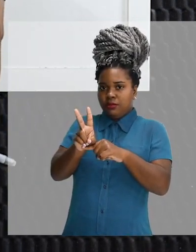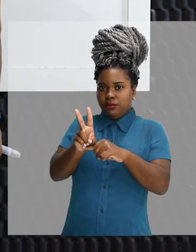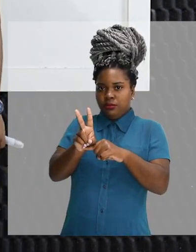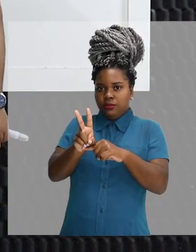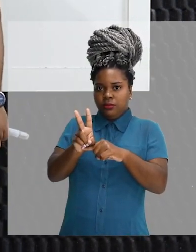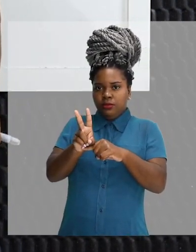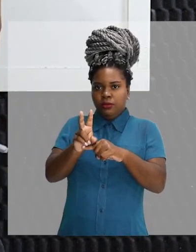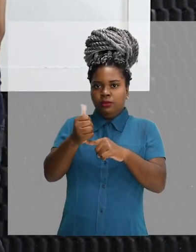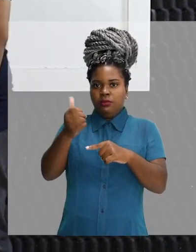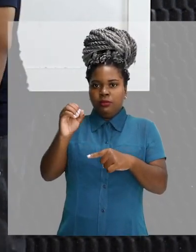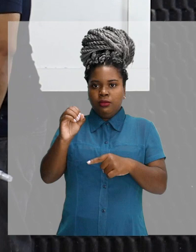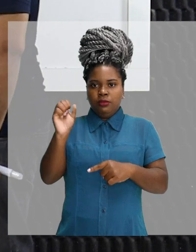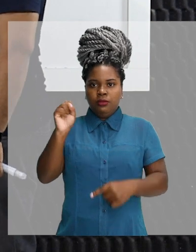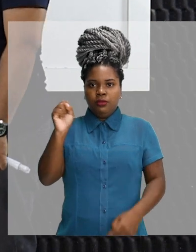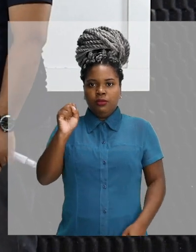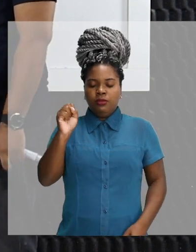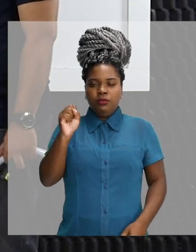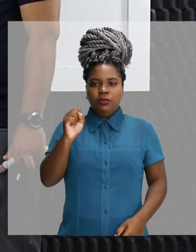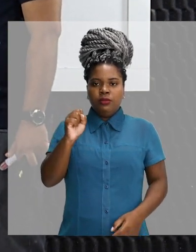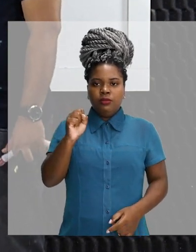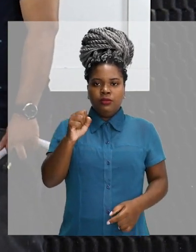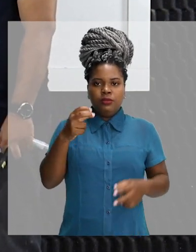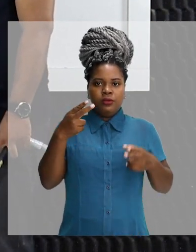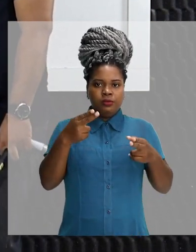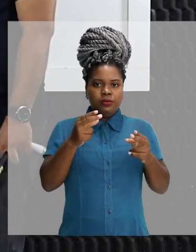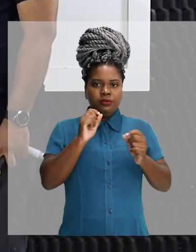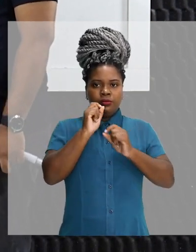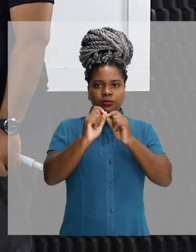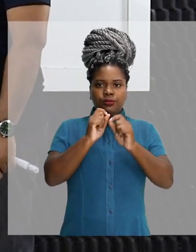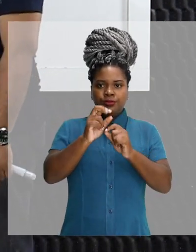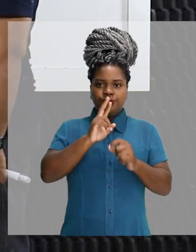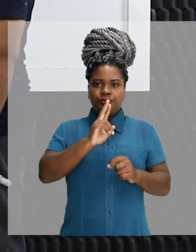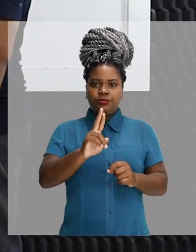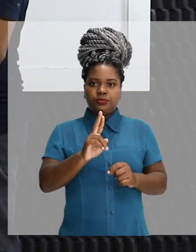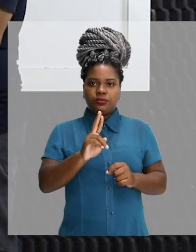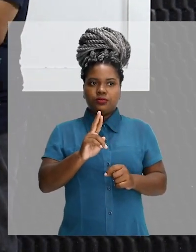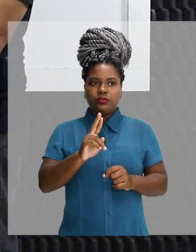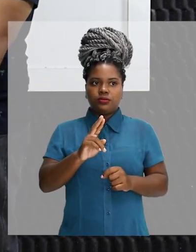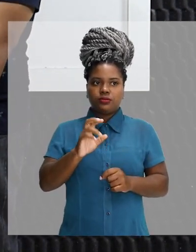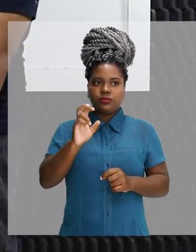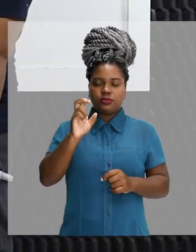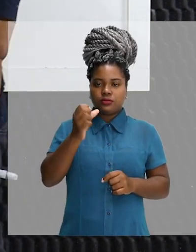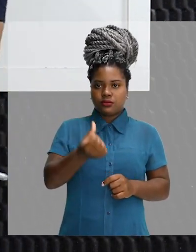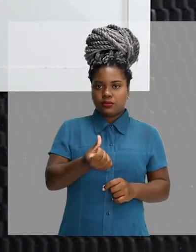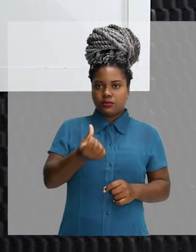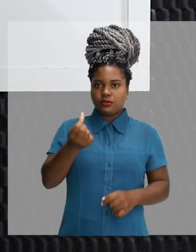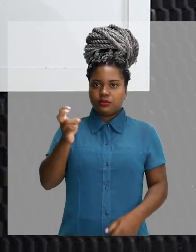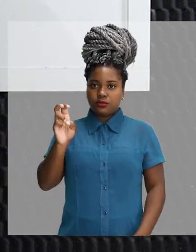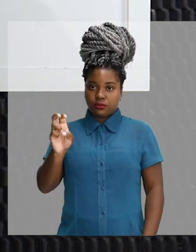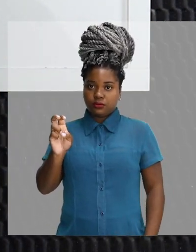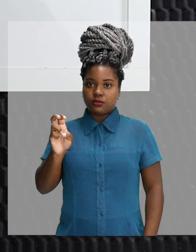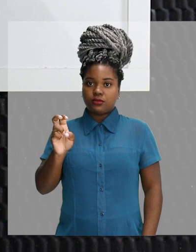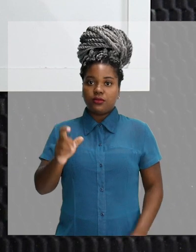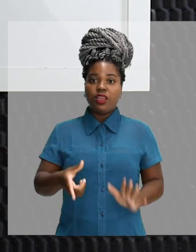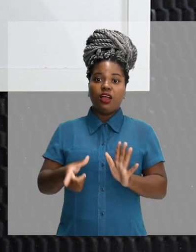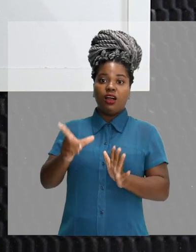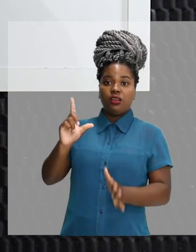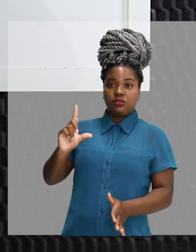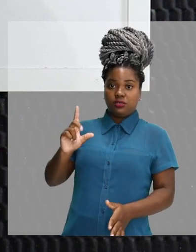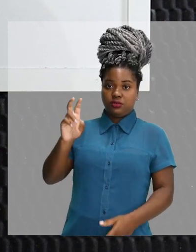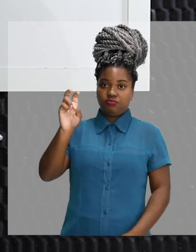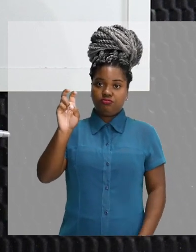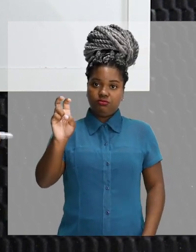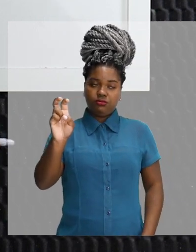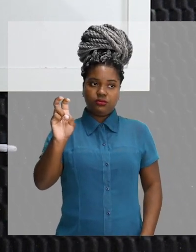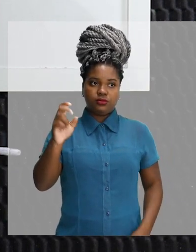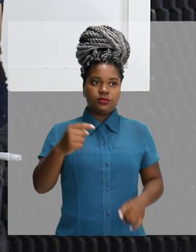no instante 10 segundos é igual a 65. Certo? No instante inicial era 5. Mas